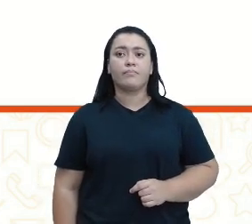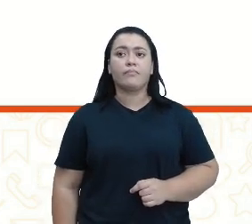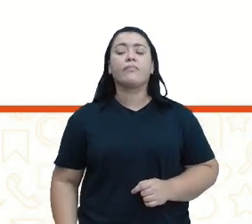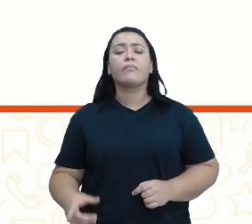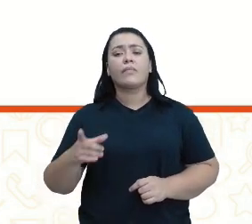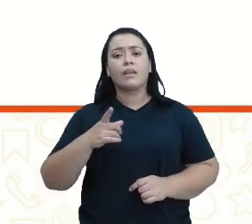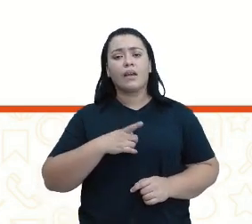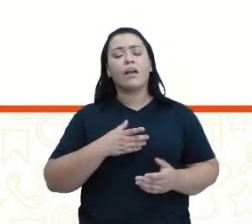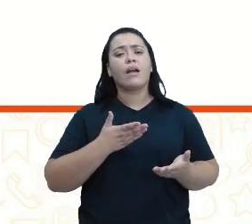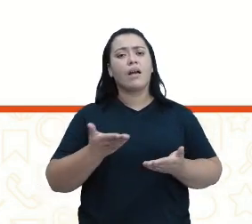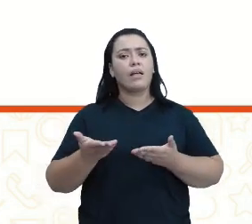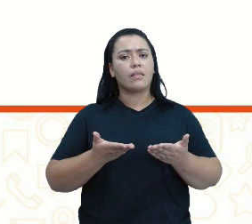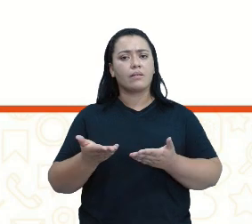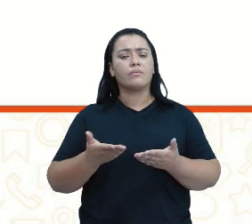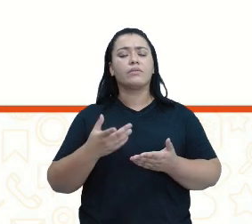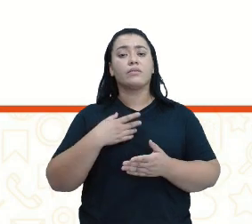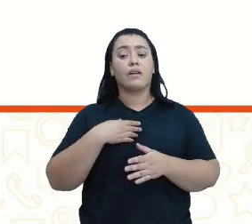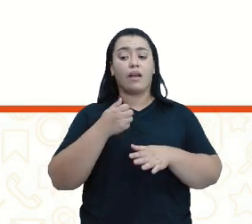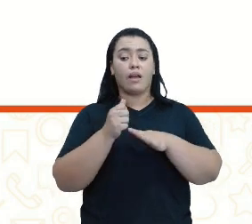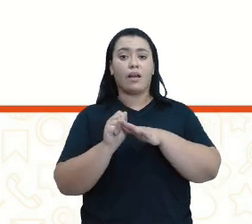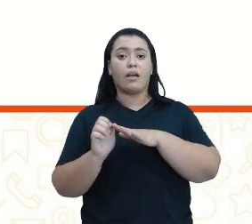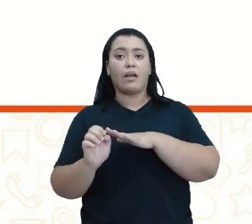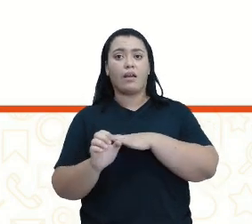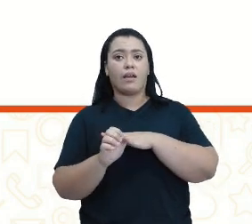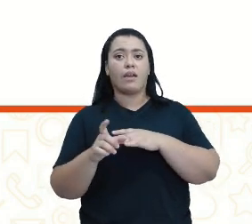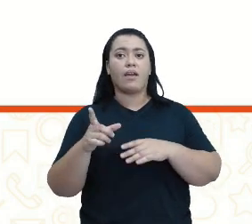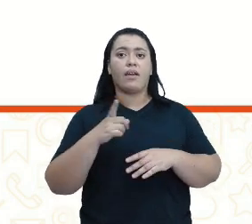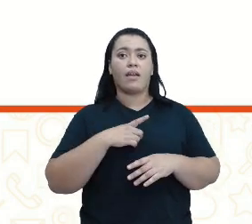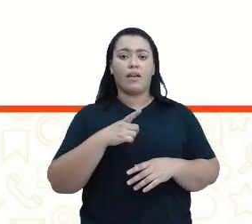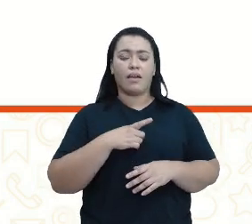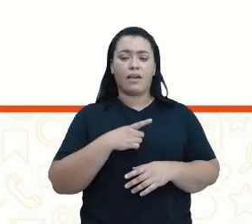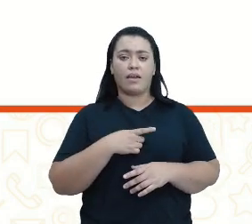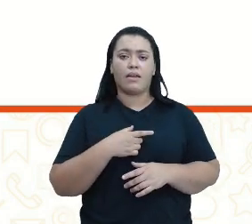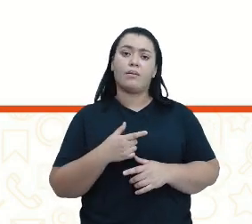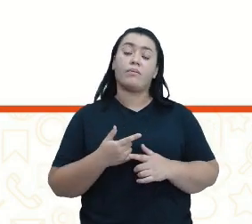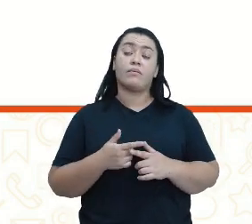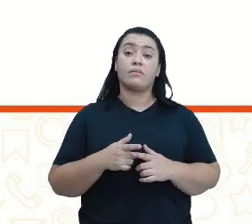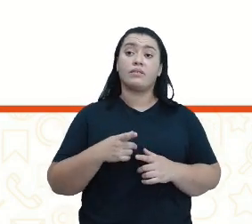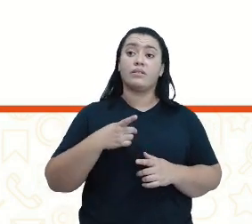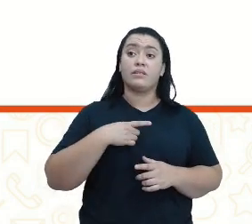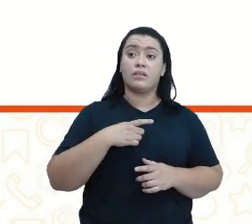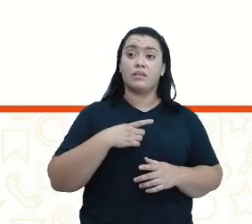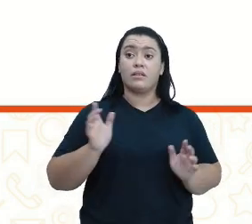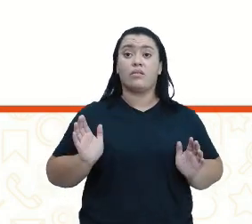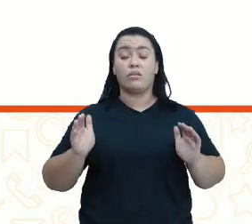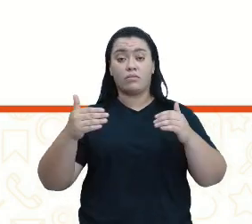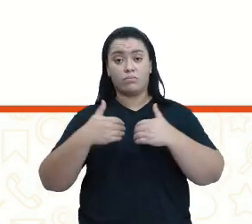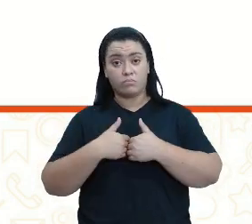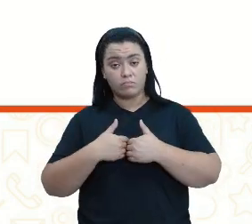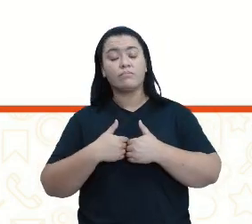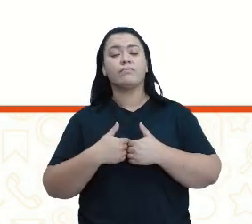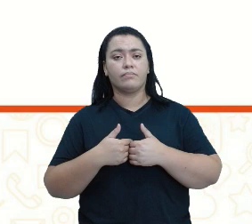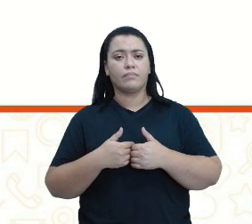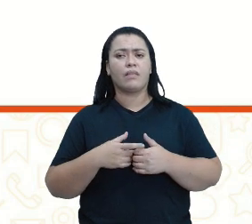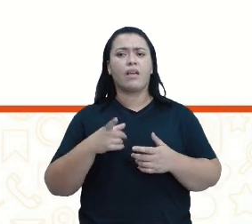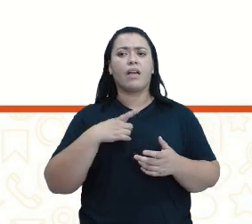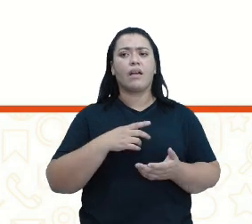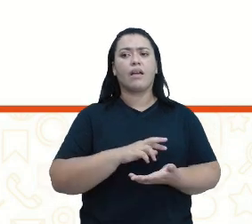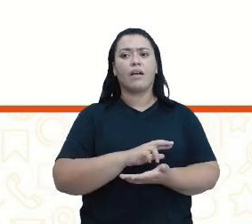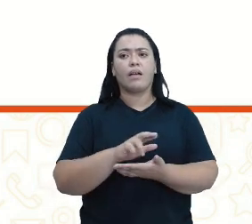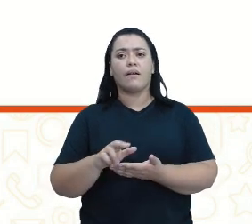Também é atendido no AEE os estudantes com transtornos globais do desenvolvimento.